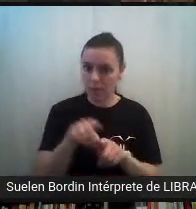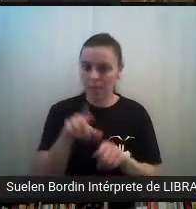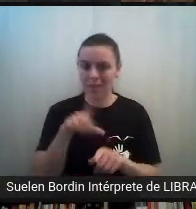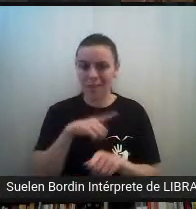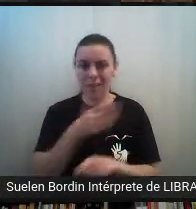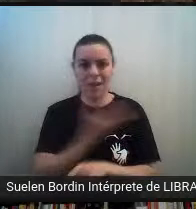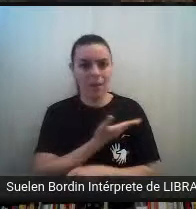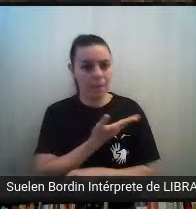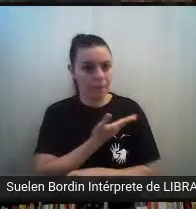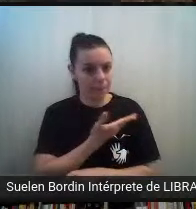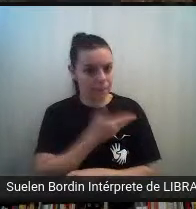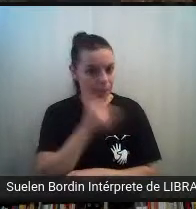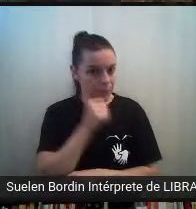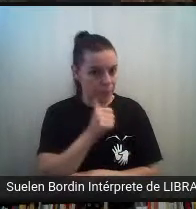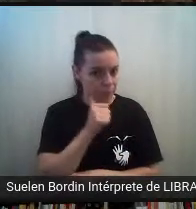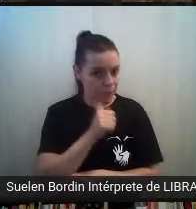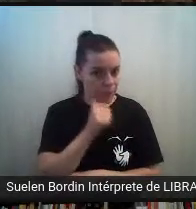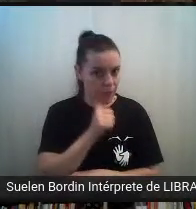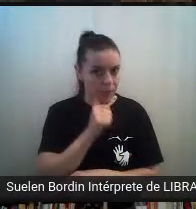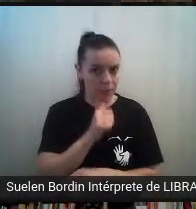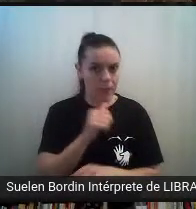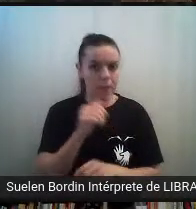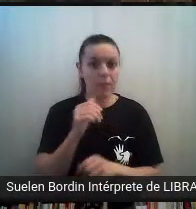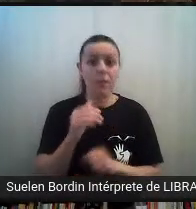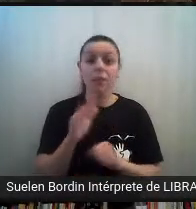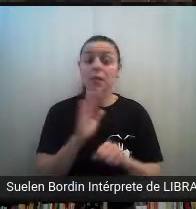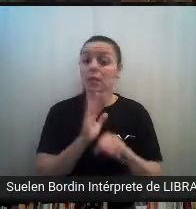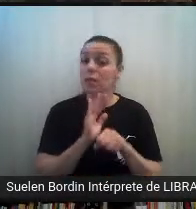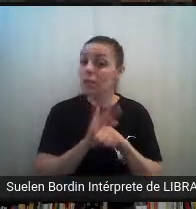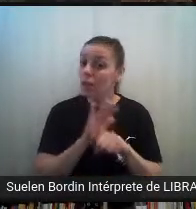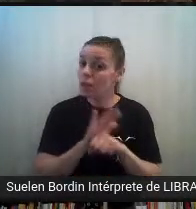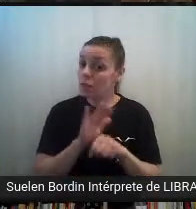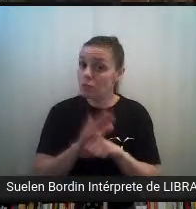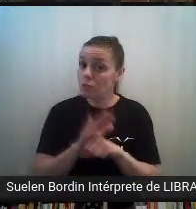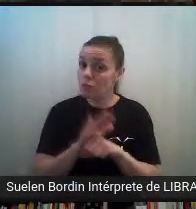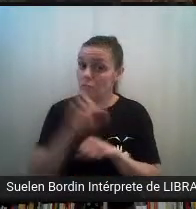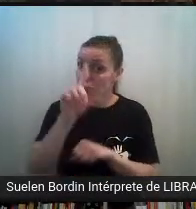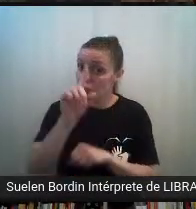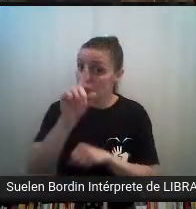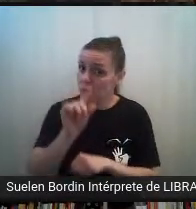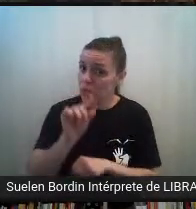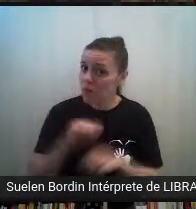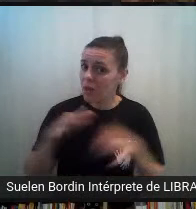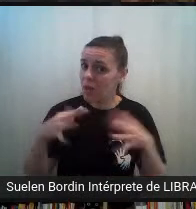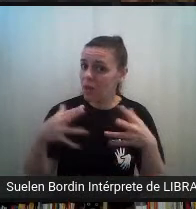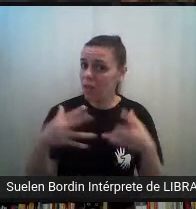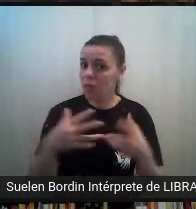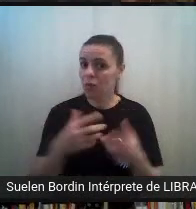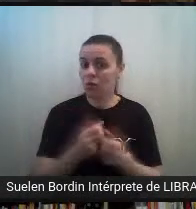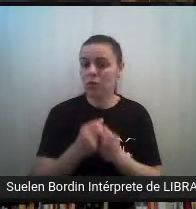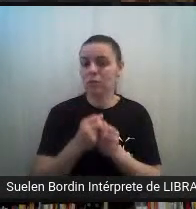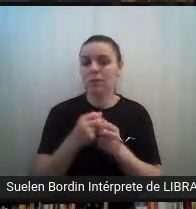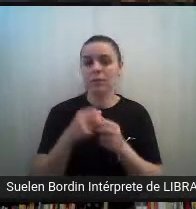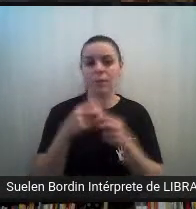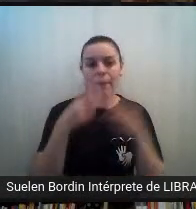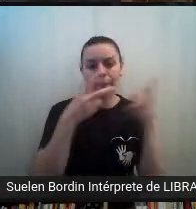mais, que ajuda a atenuar um pouco tudo isso, né? Contudo, a gente não deixa de